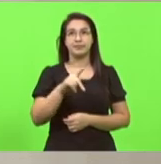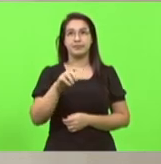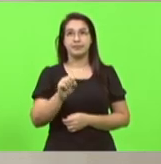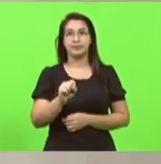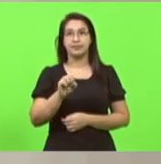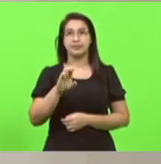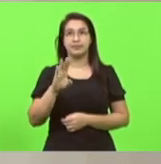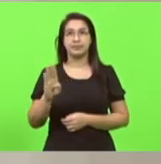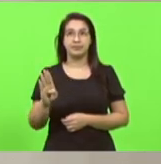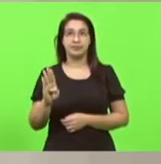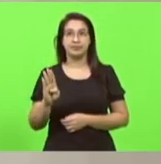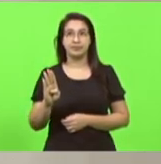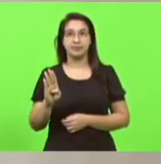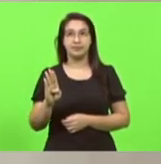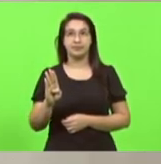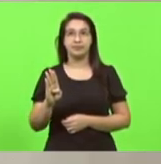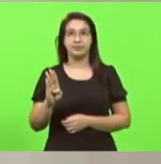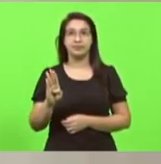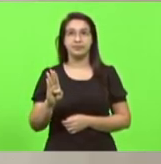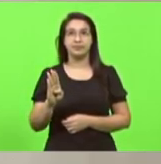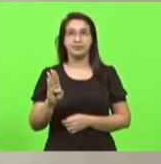PSB.